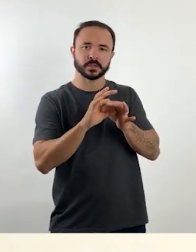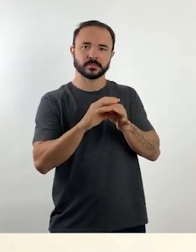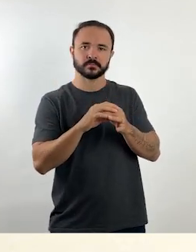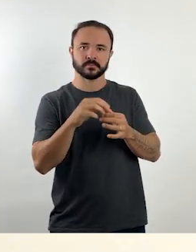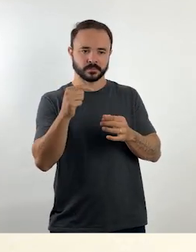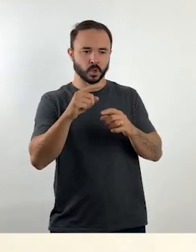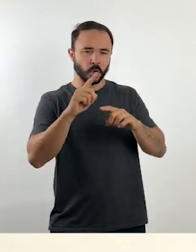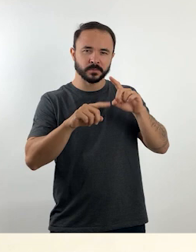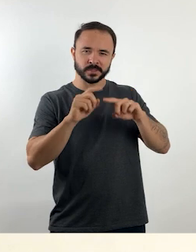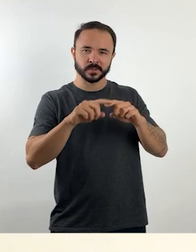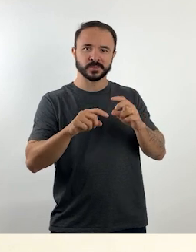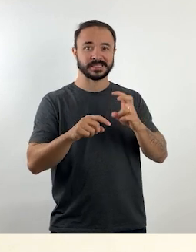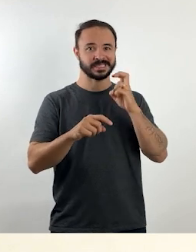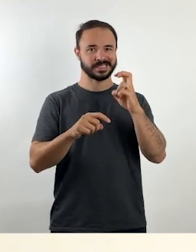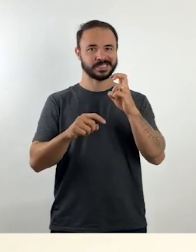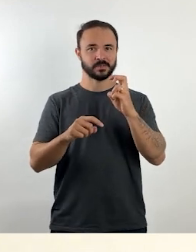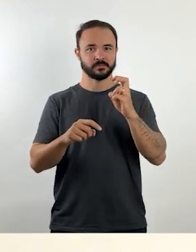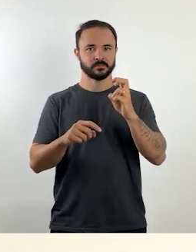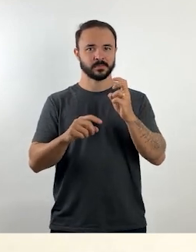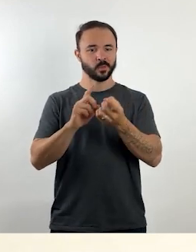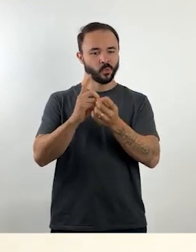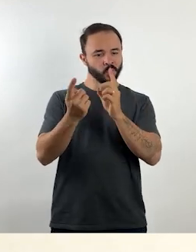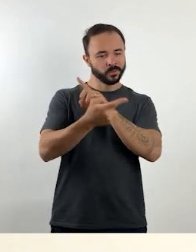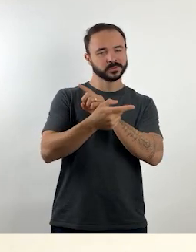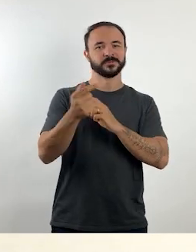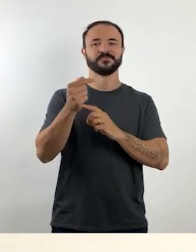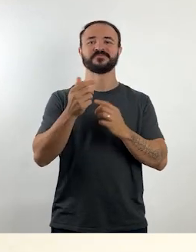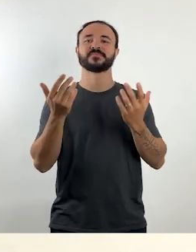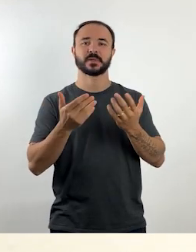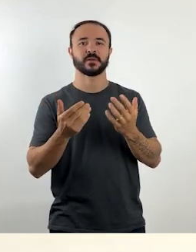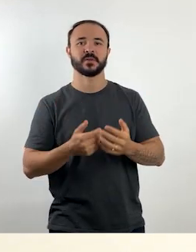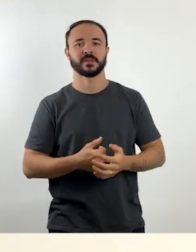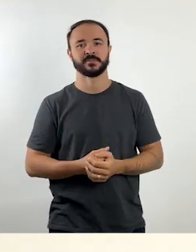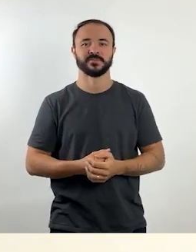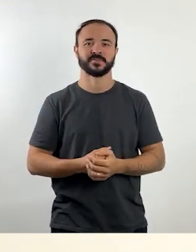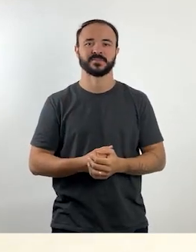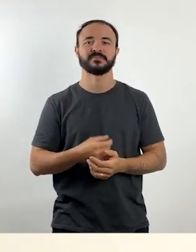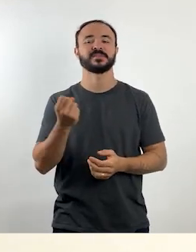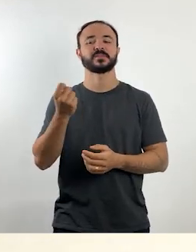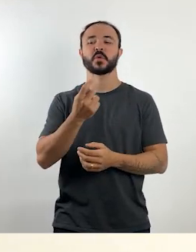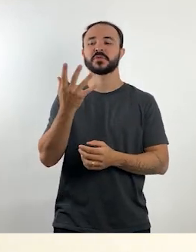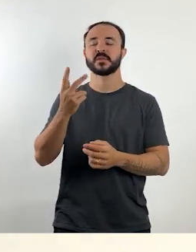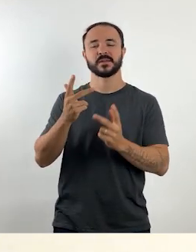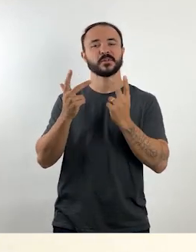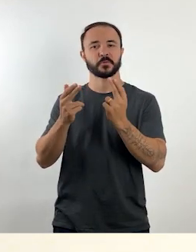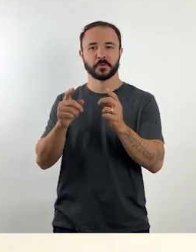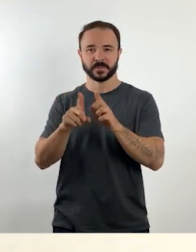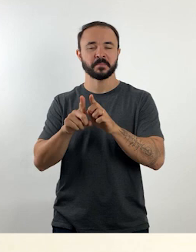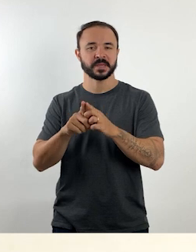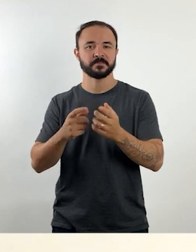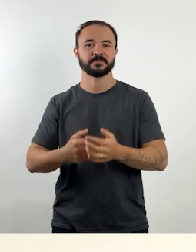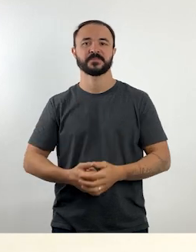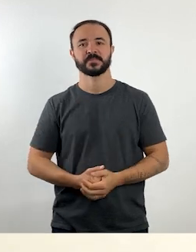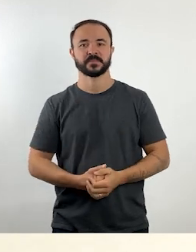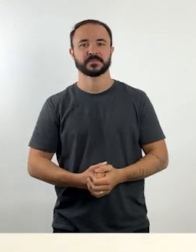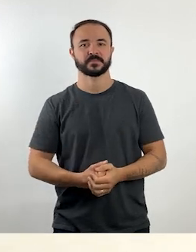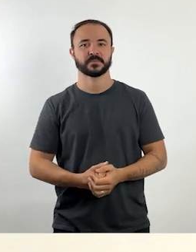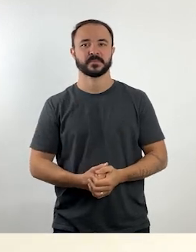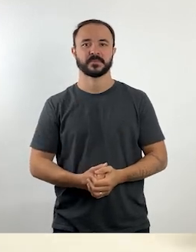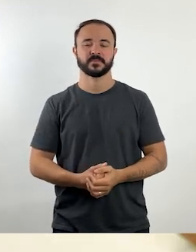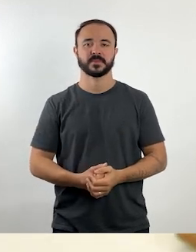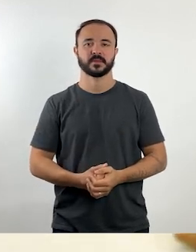essa mesma peça de 5 do outro lado, também mantendo a mesma contagem. Então, vou pegar